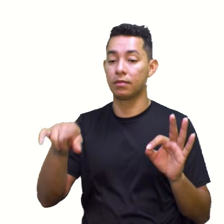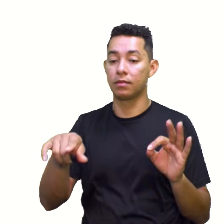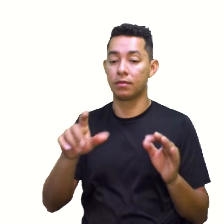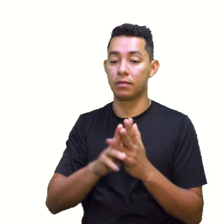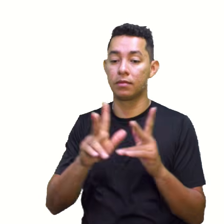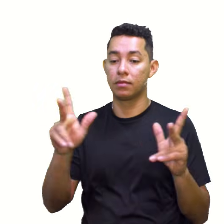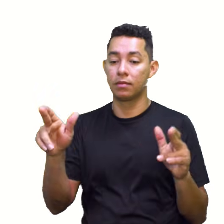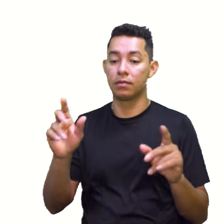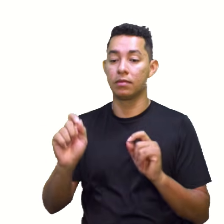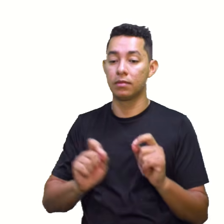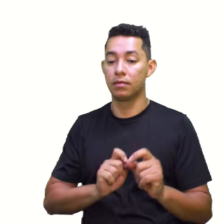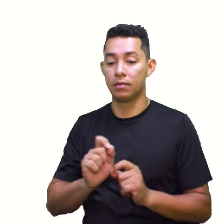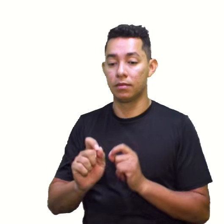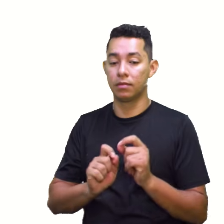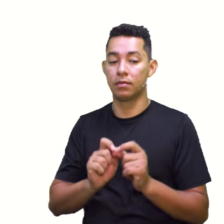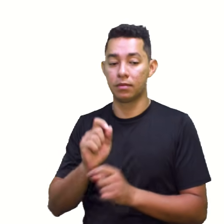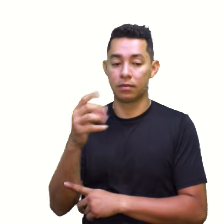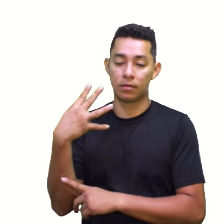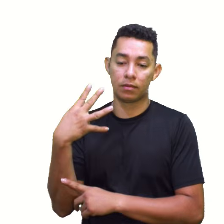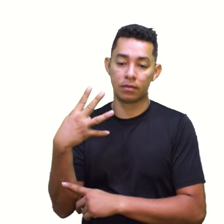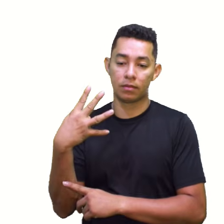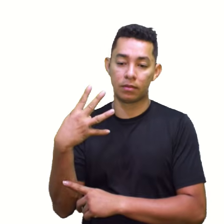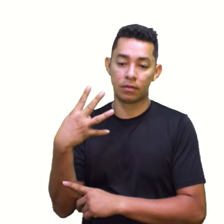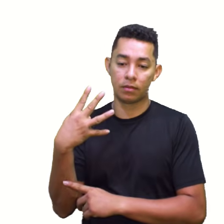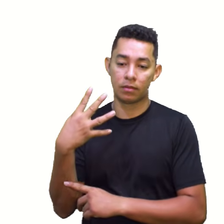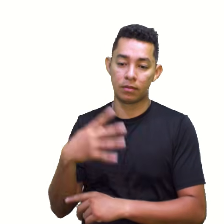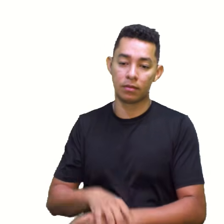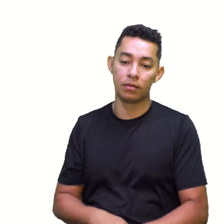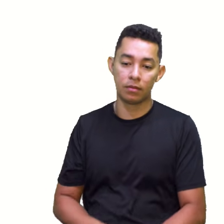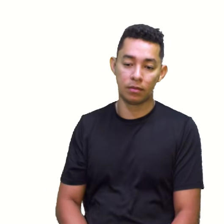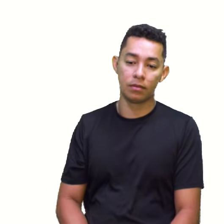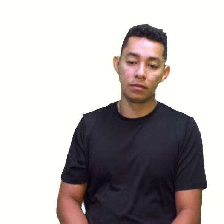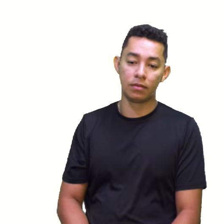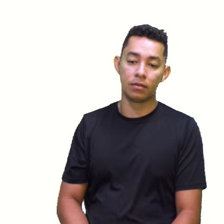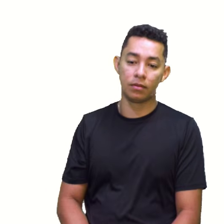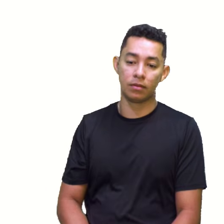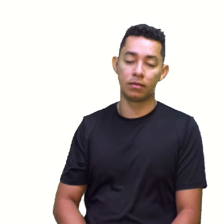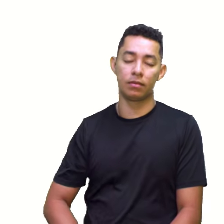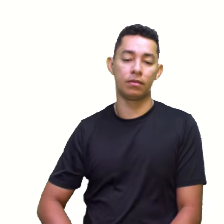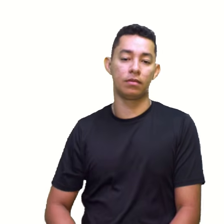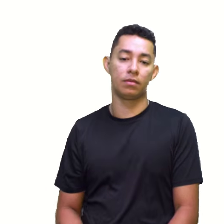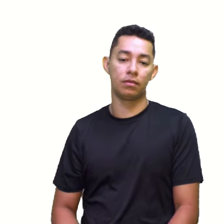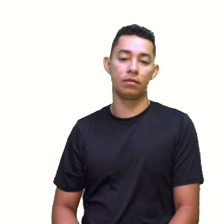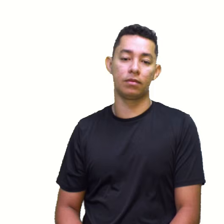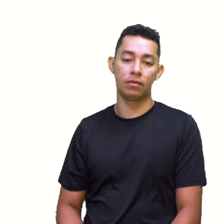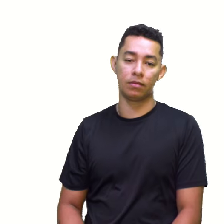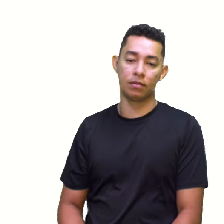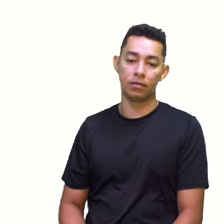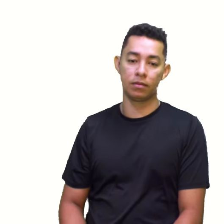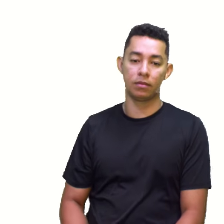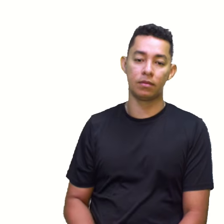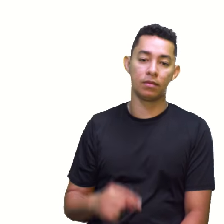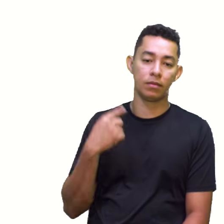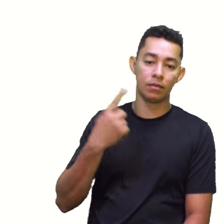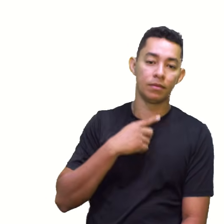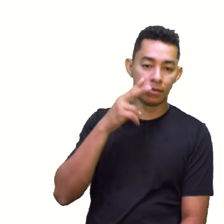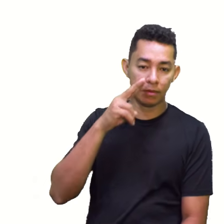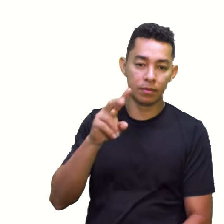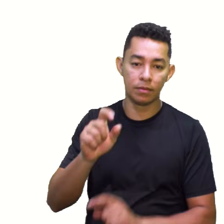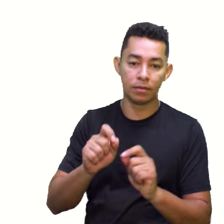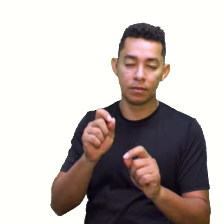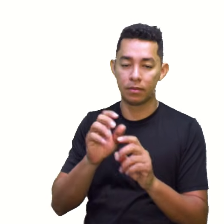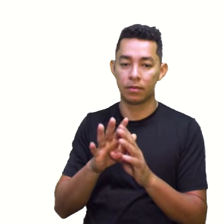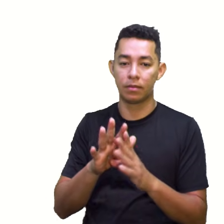é igual a 4. Vamos lá. Nós vimos que R1